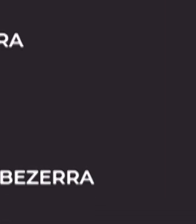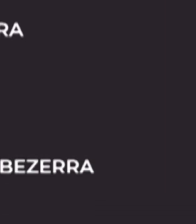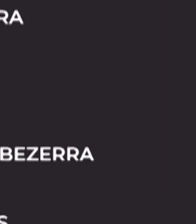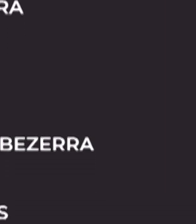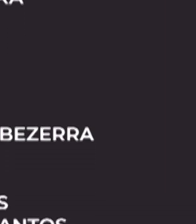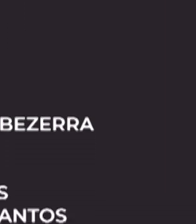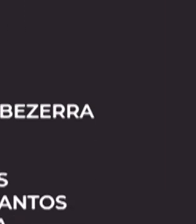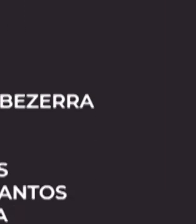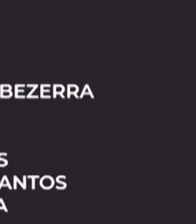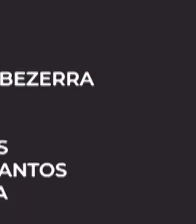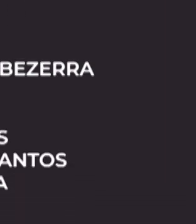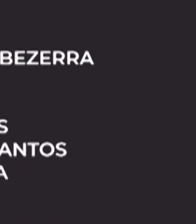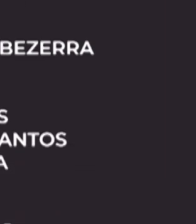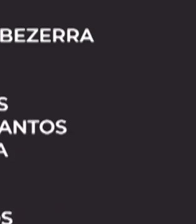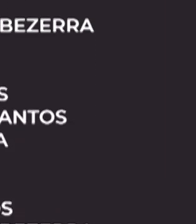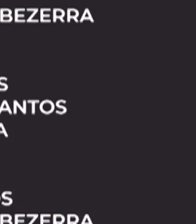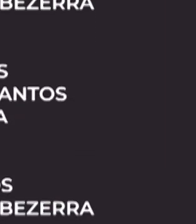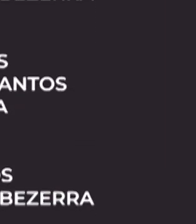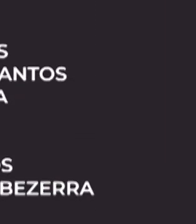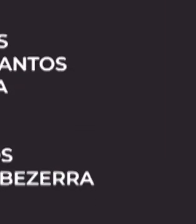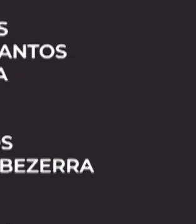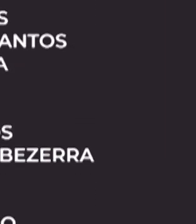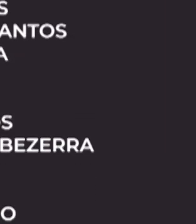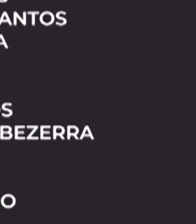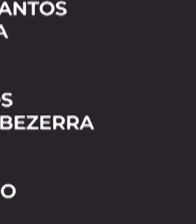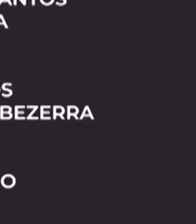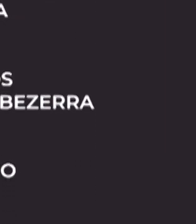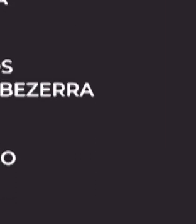falo, lá no nosso site, o